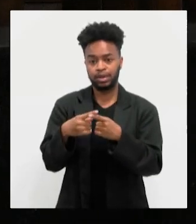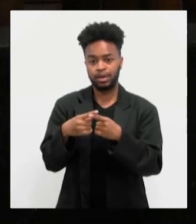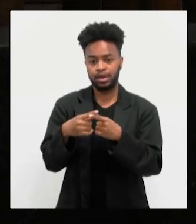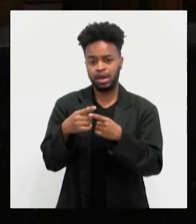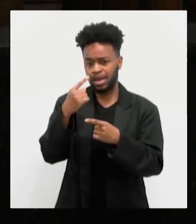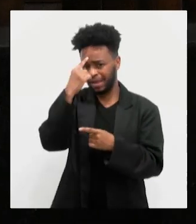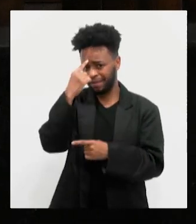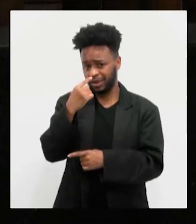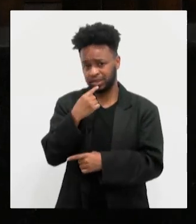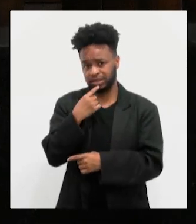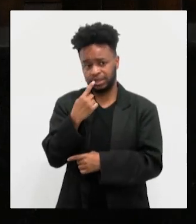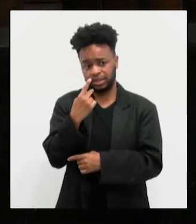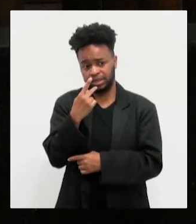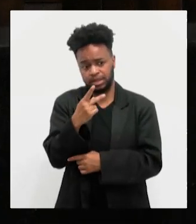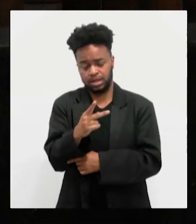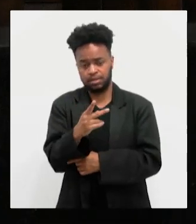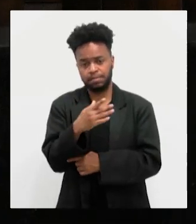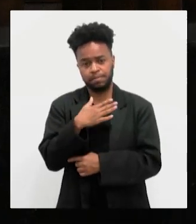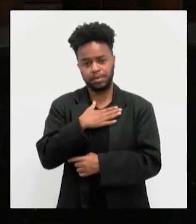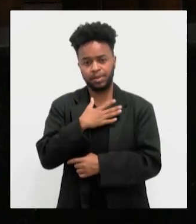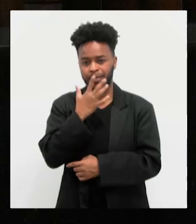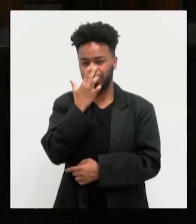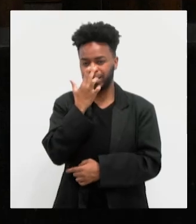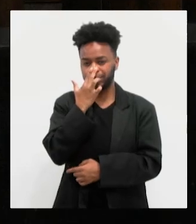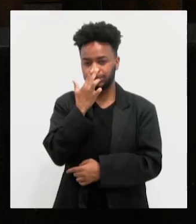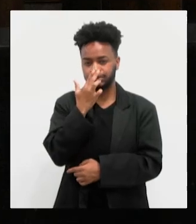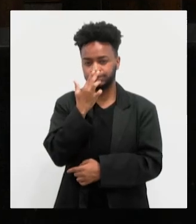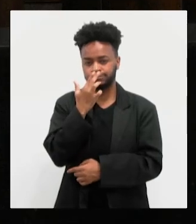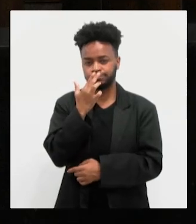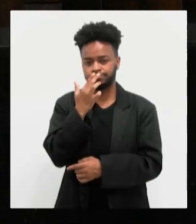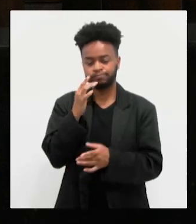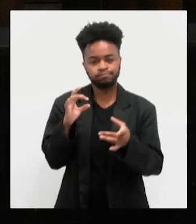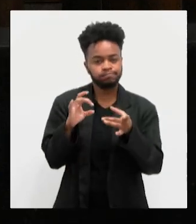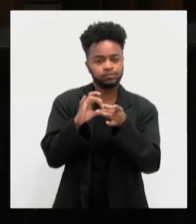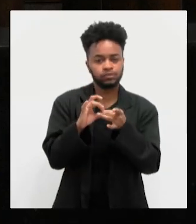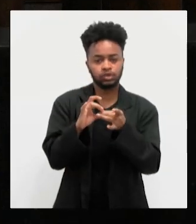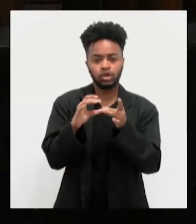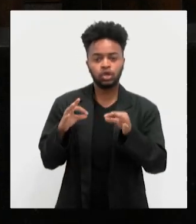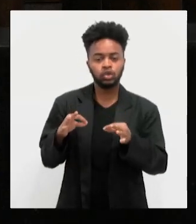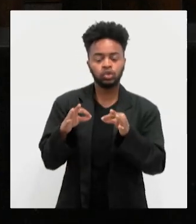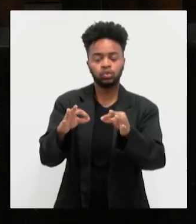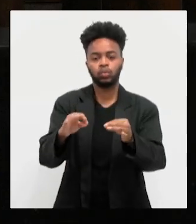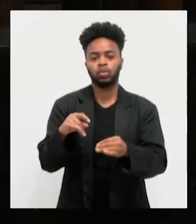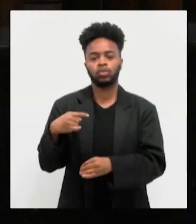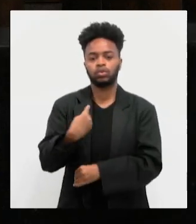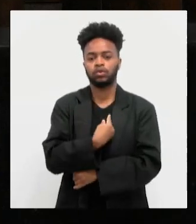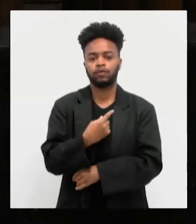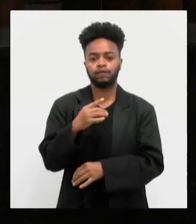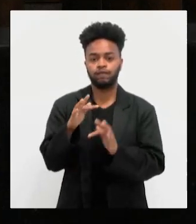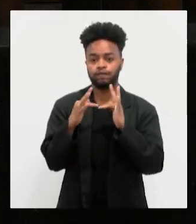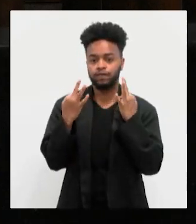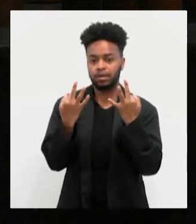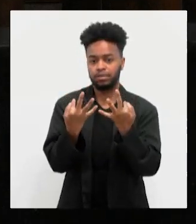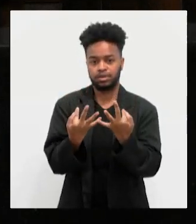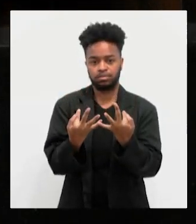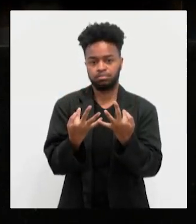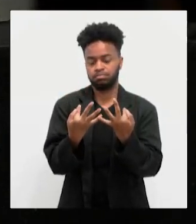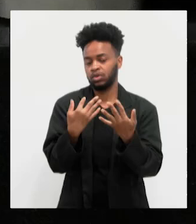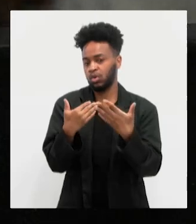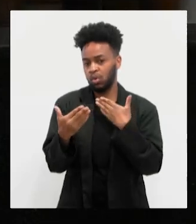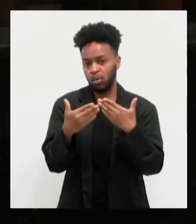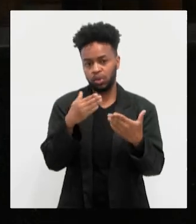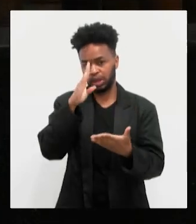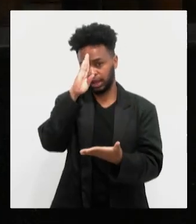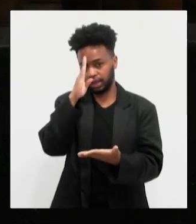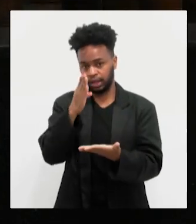Papa é como ele pertencesse a todas as nossas famílias, independente do credo